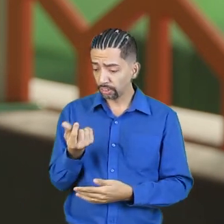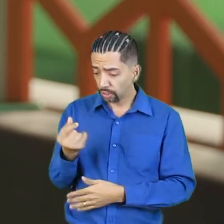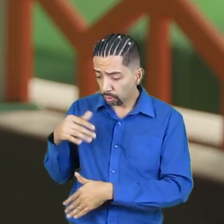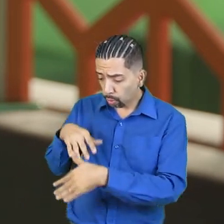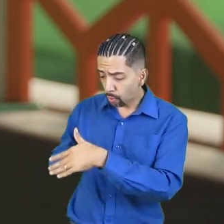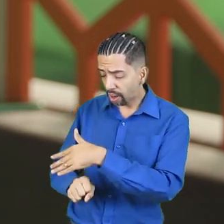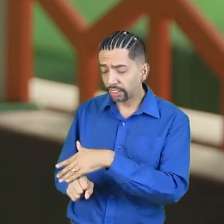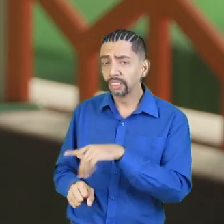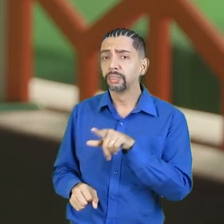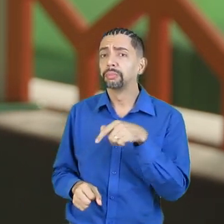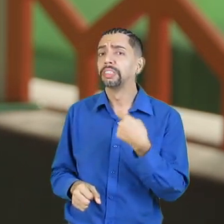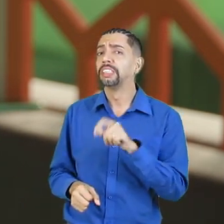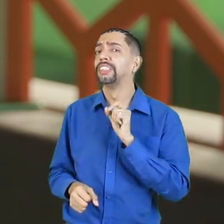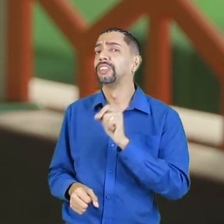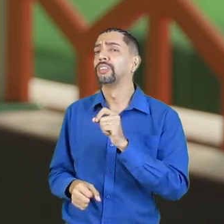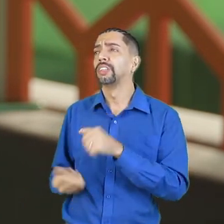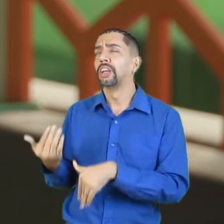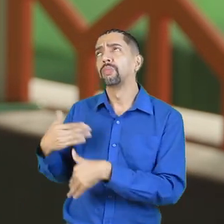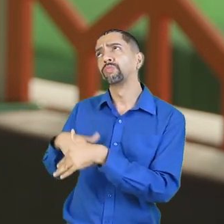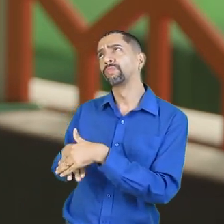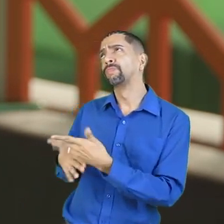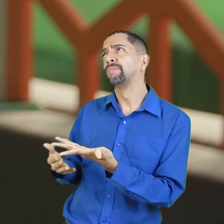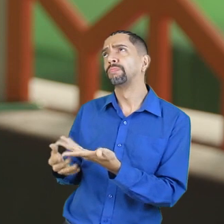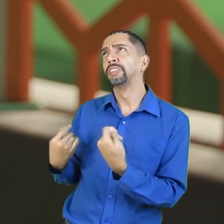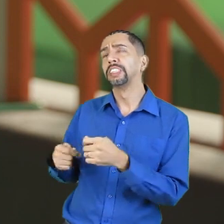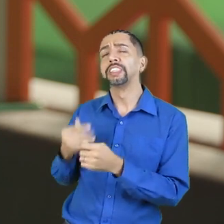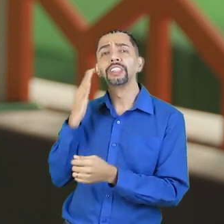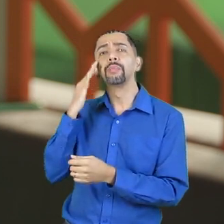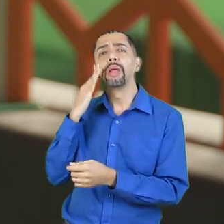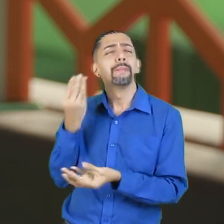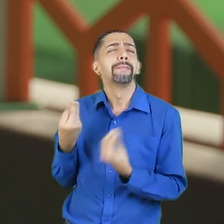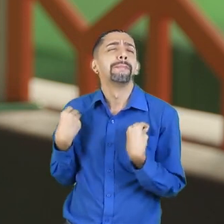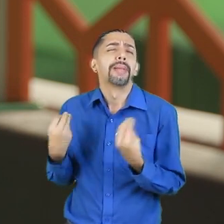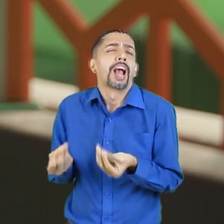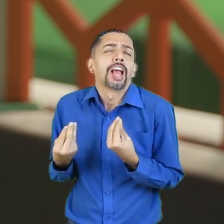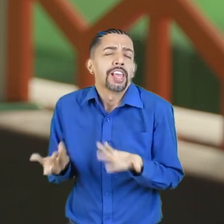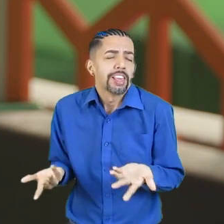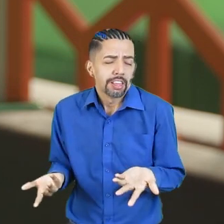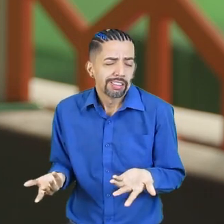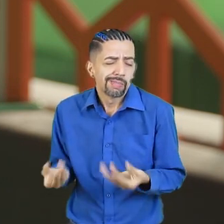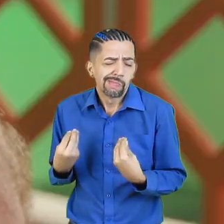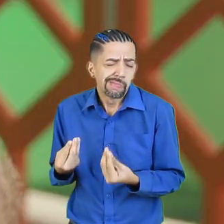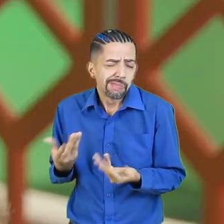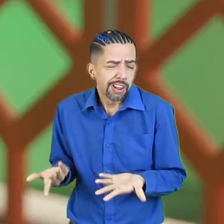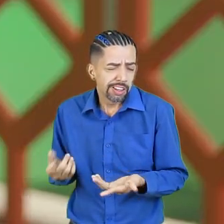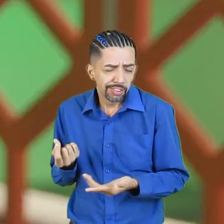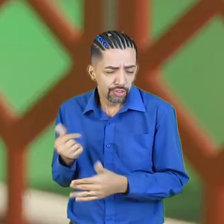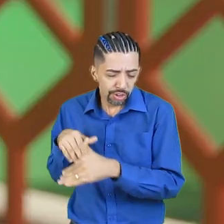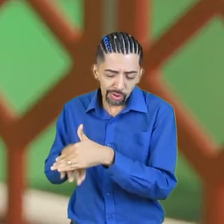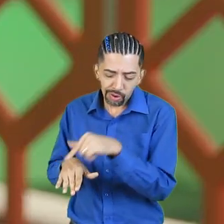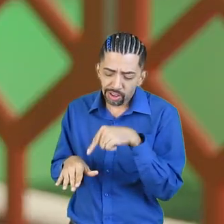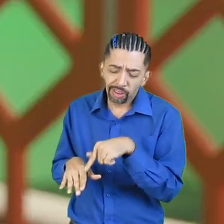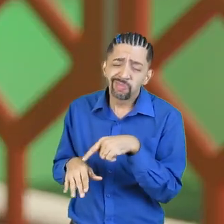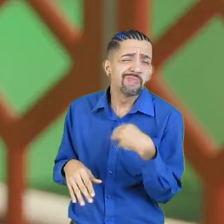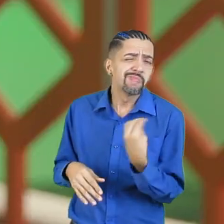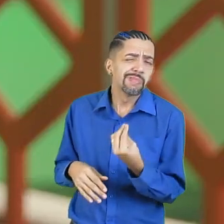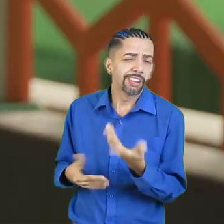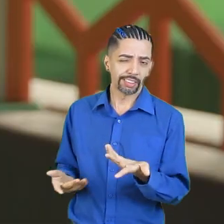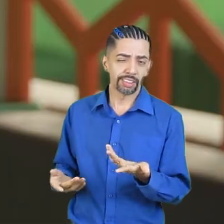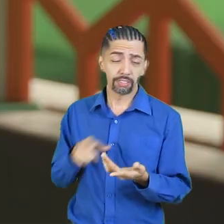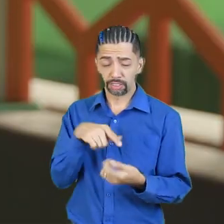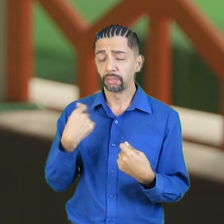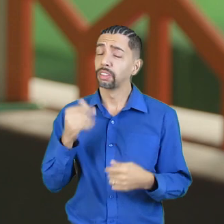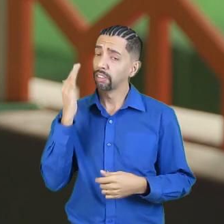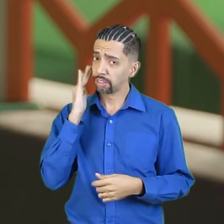eu preciso carimbá-lo, ter destino. Dinheiro sem destino, sem ser carimbado, é dinheiro perdido, é dinheiro de ninguém.